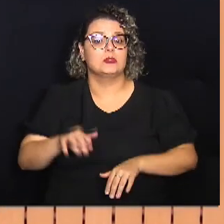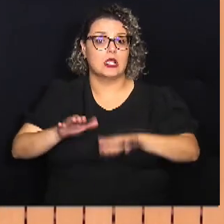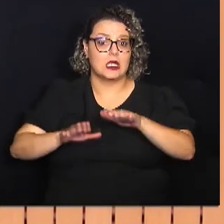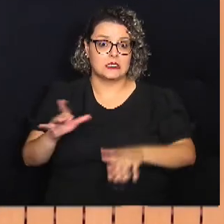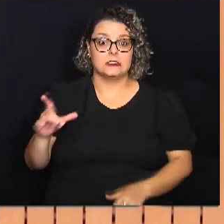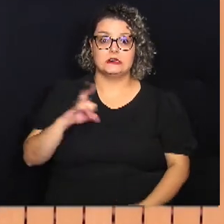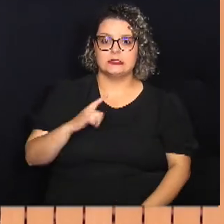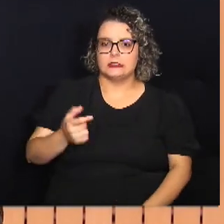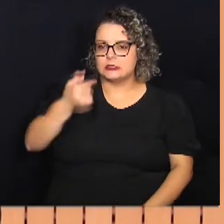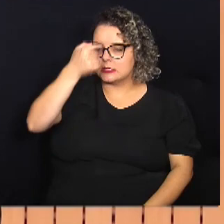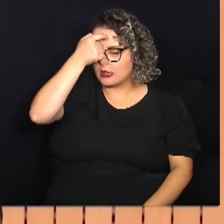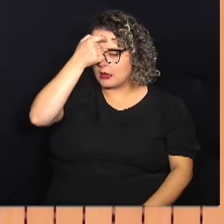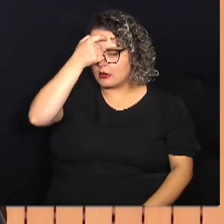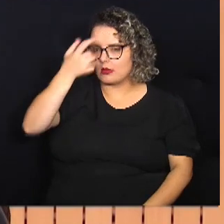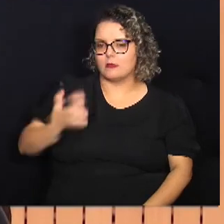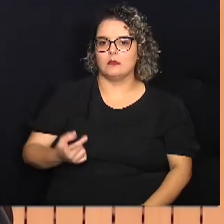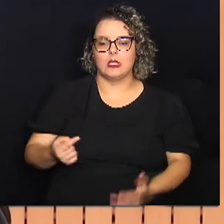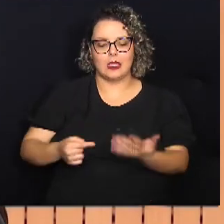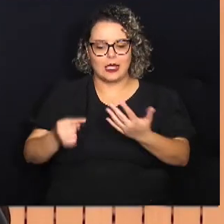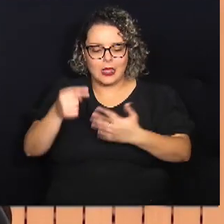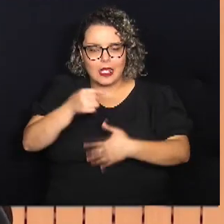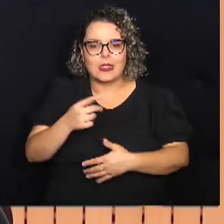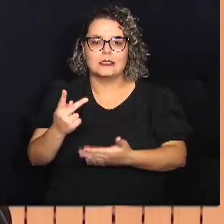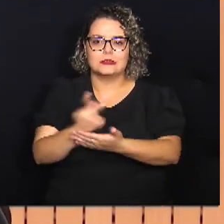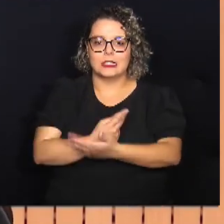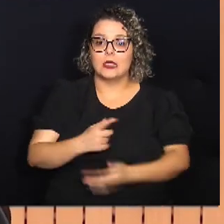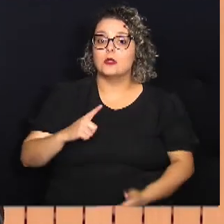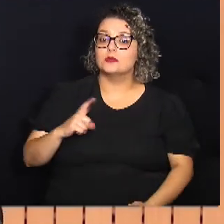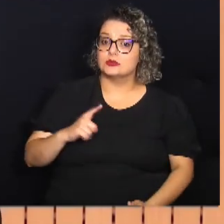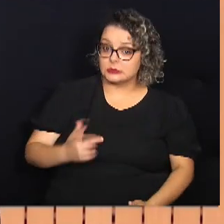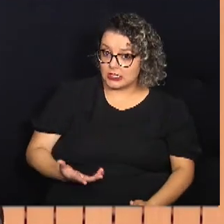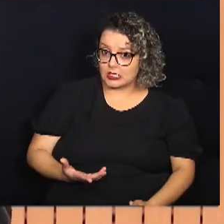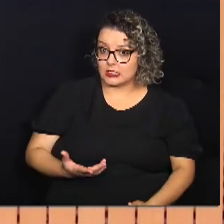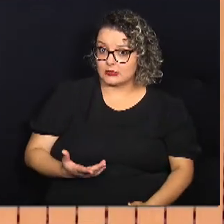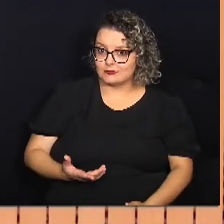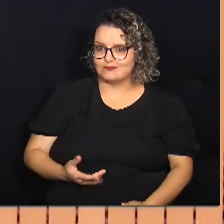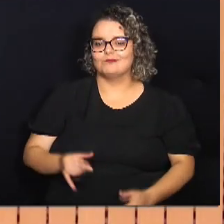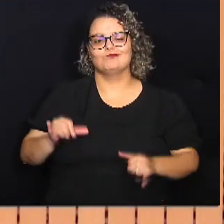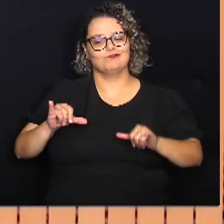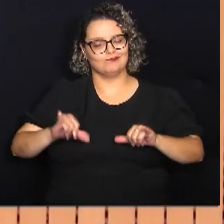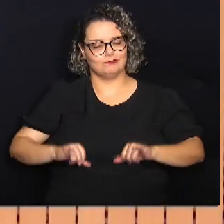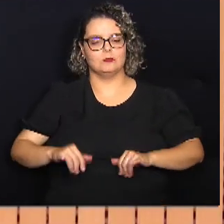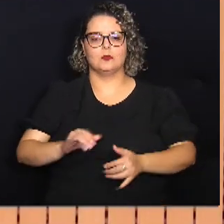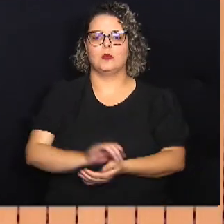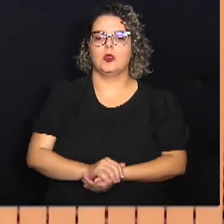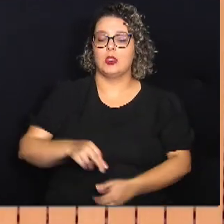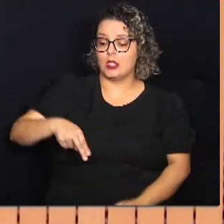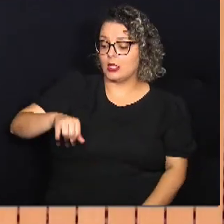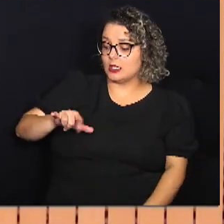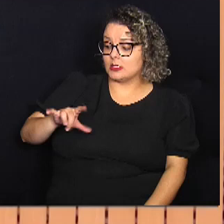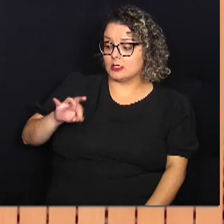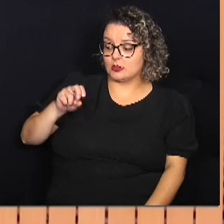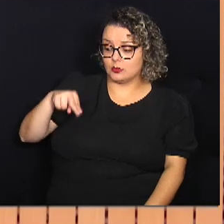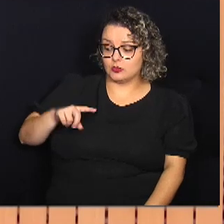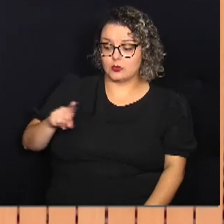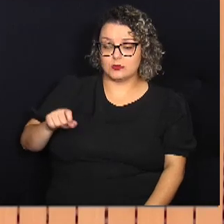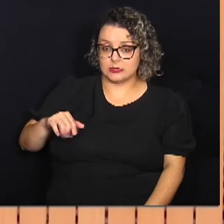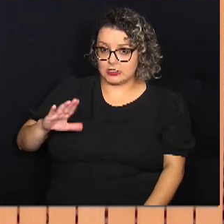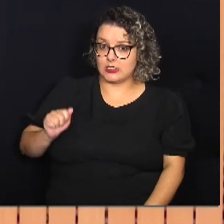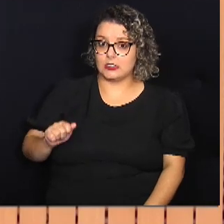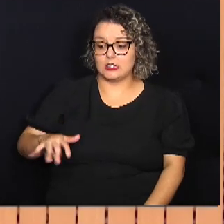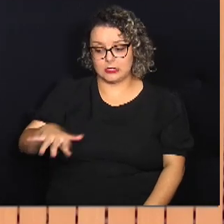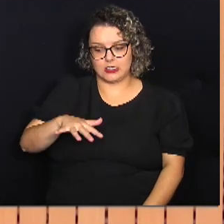sua mente, cada erro ali que você passa, você paga esse preço. Milton Zanca, empresário no mercado